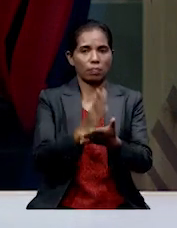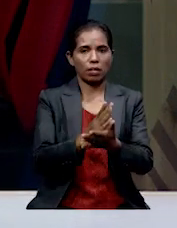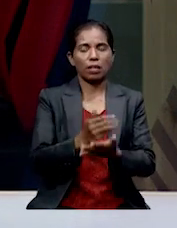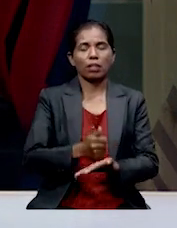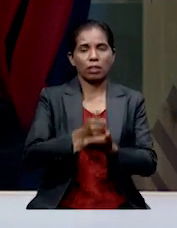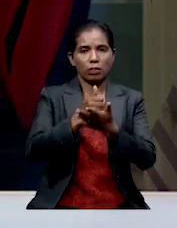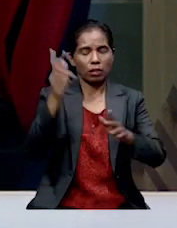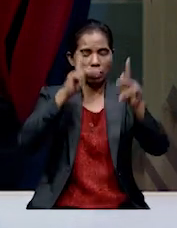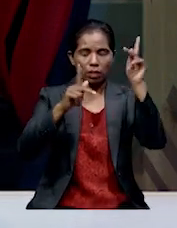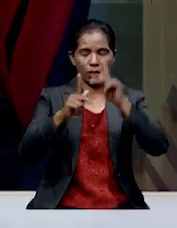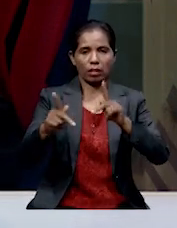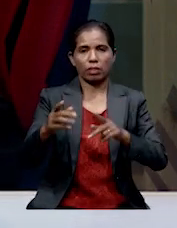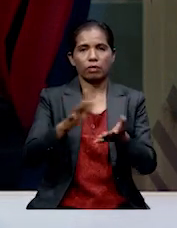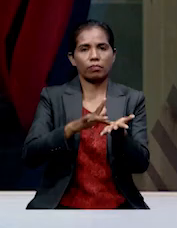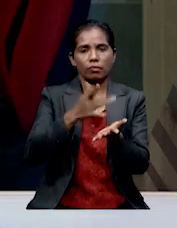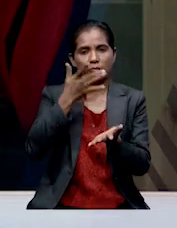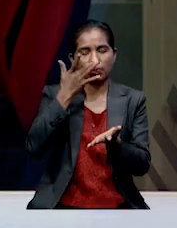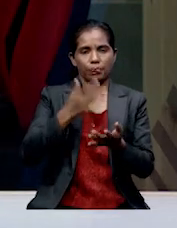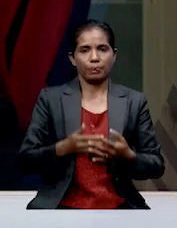droga.